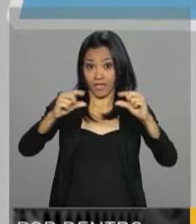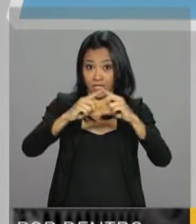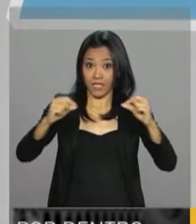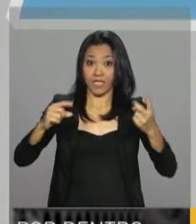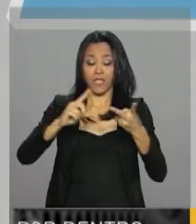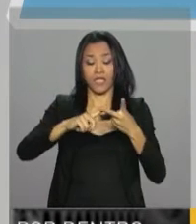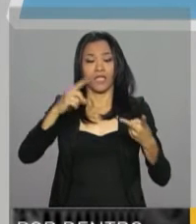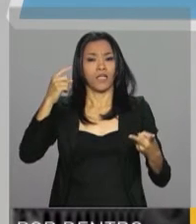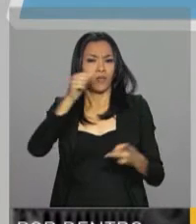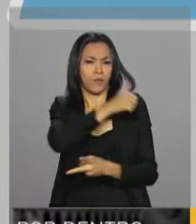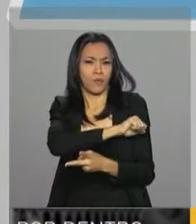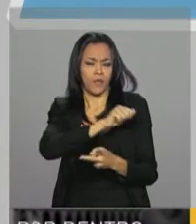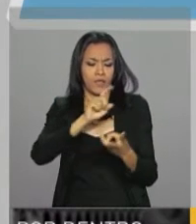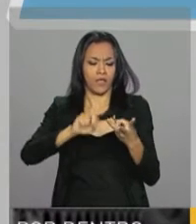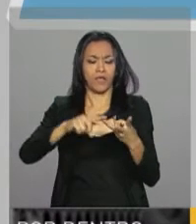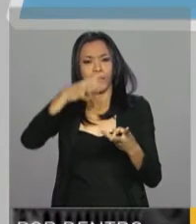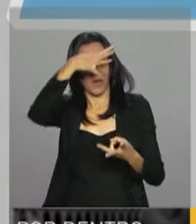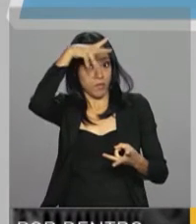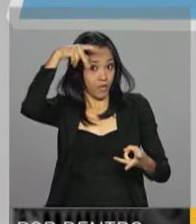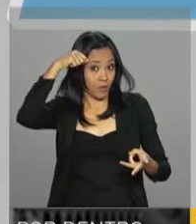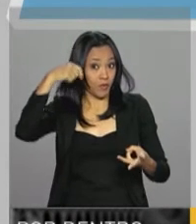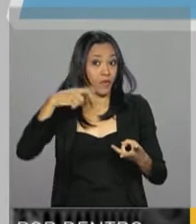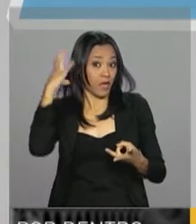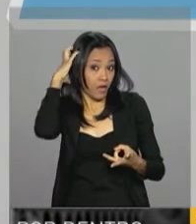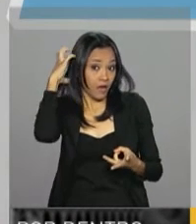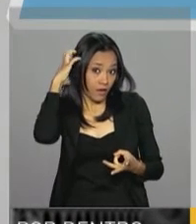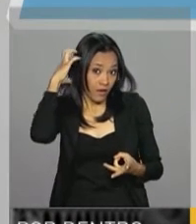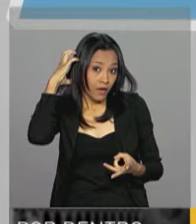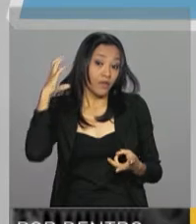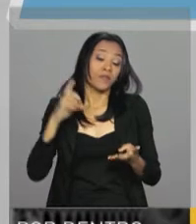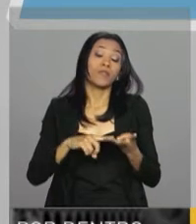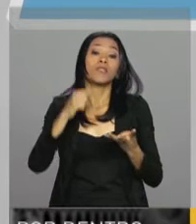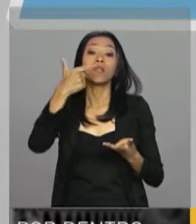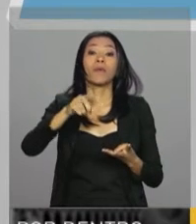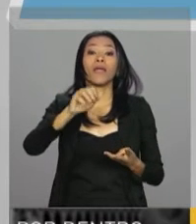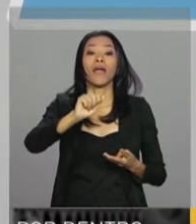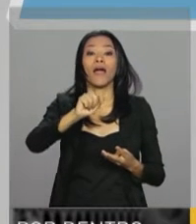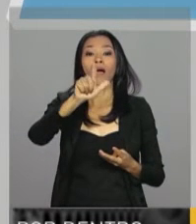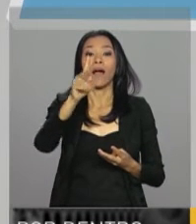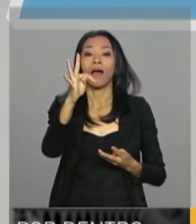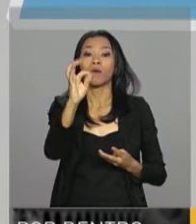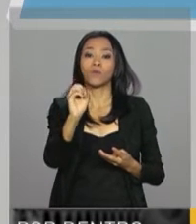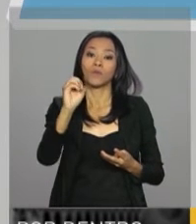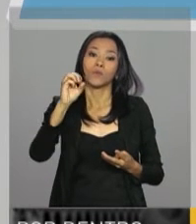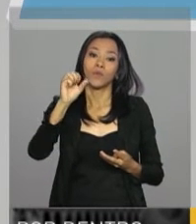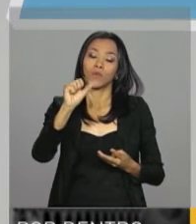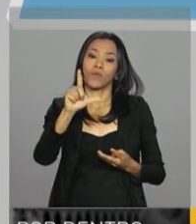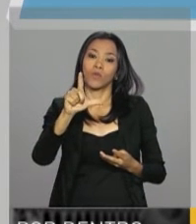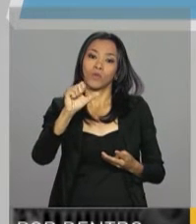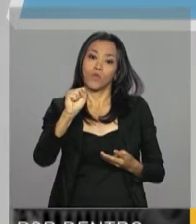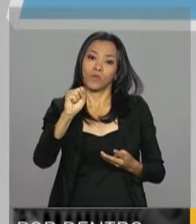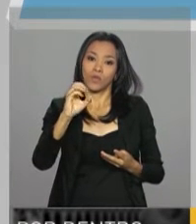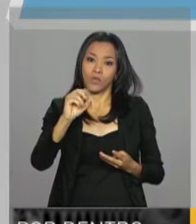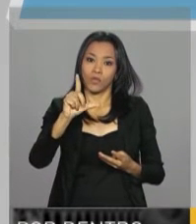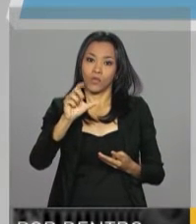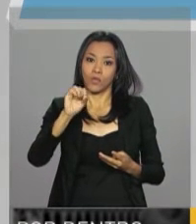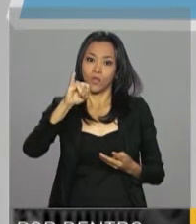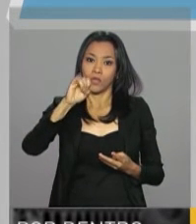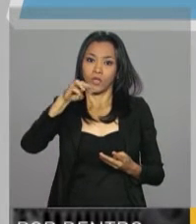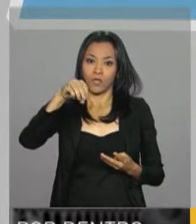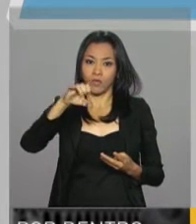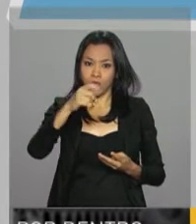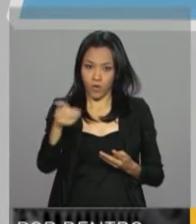rio nacional da amazônia e também nacional do alto solimões bom dia ministro a pergunta é a seguinte acabou a